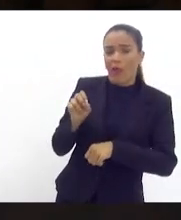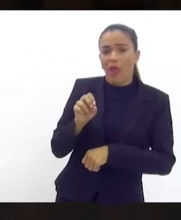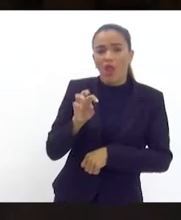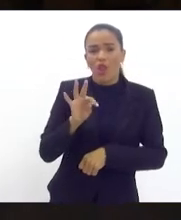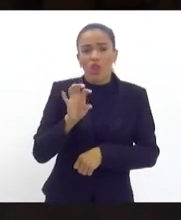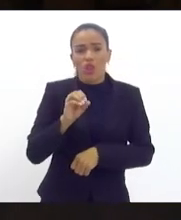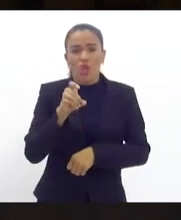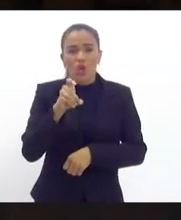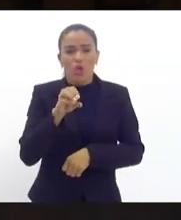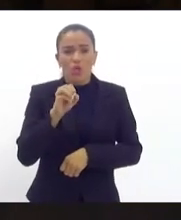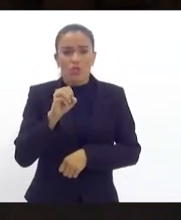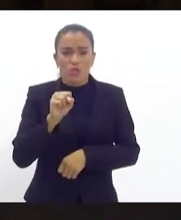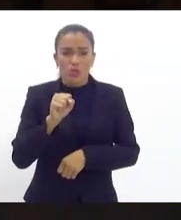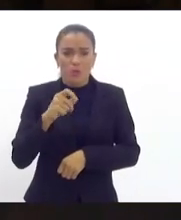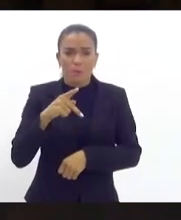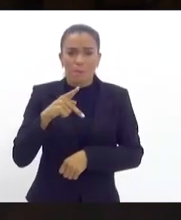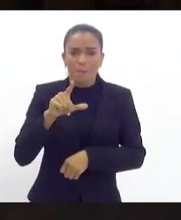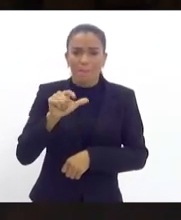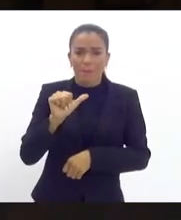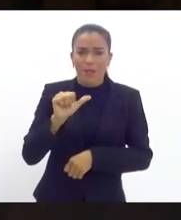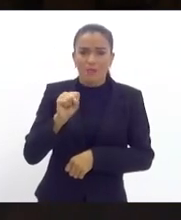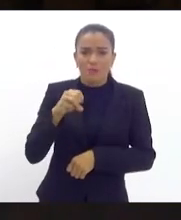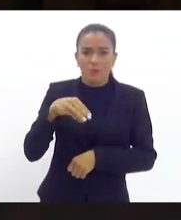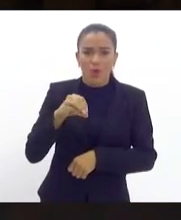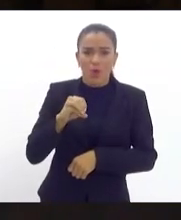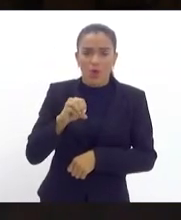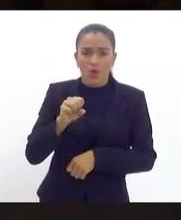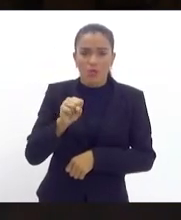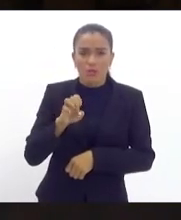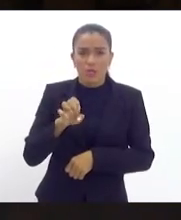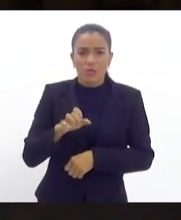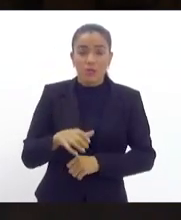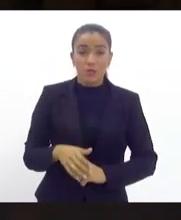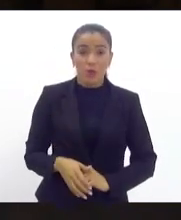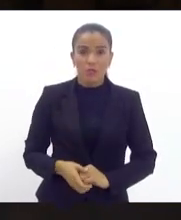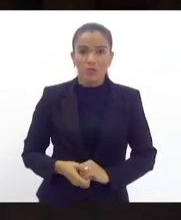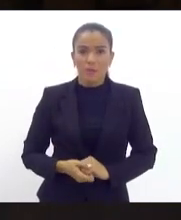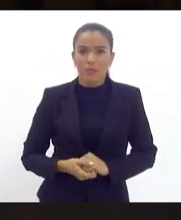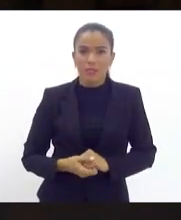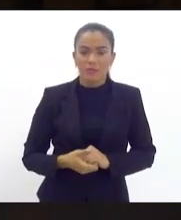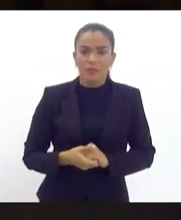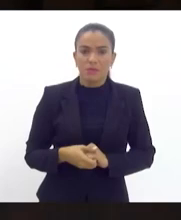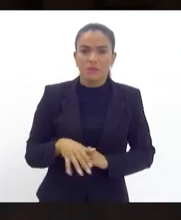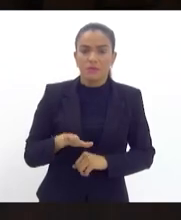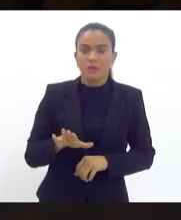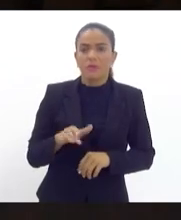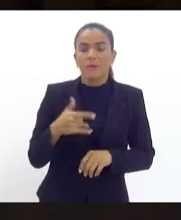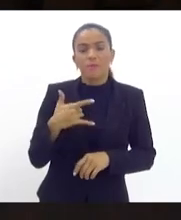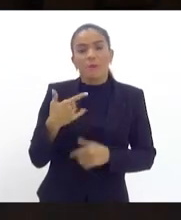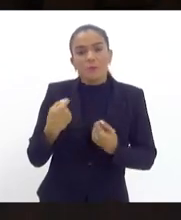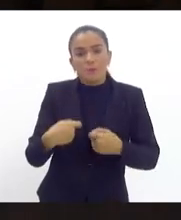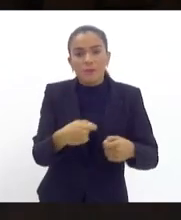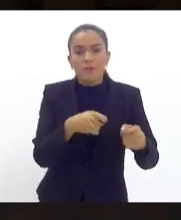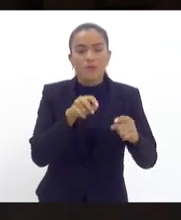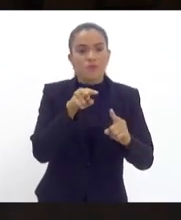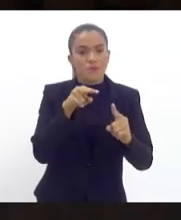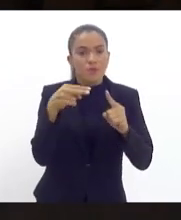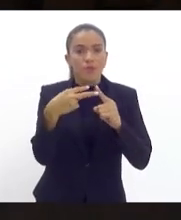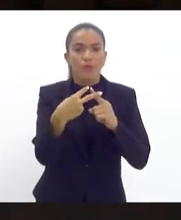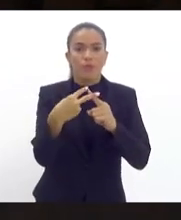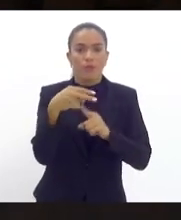questão aí que a gente não tá falando aqui é que é para sair recolhendo todo mundo não a gente tem que ter um olhar